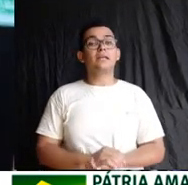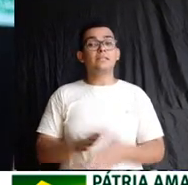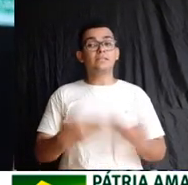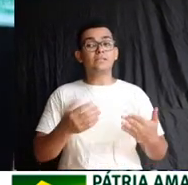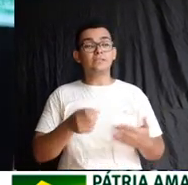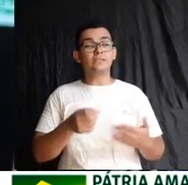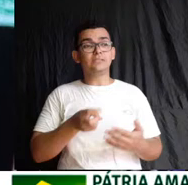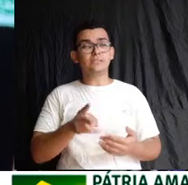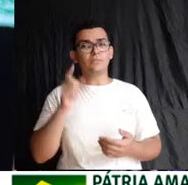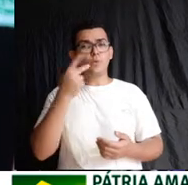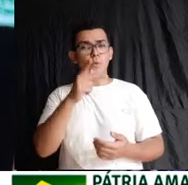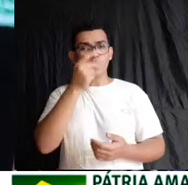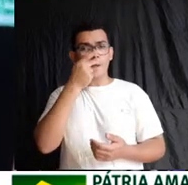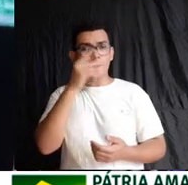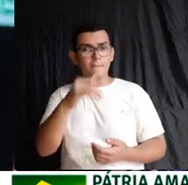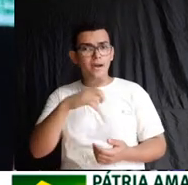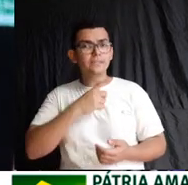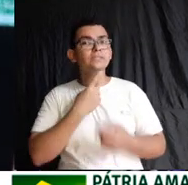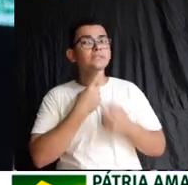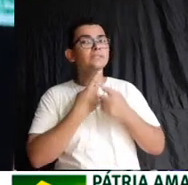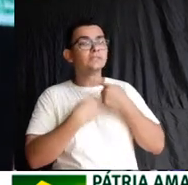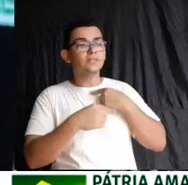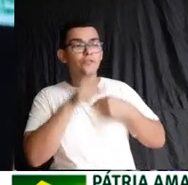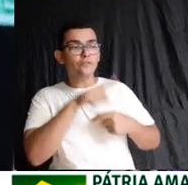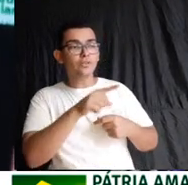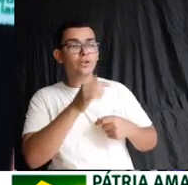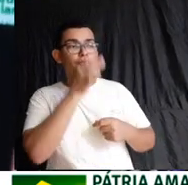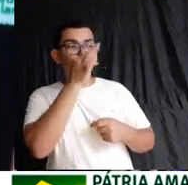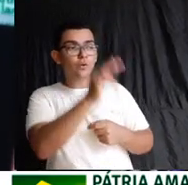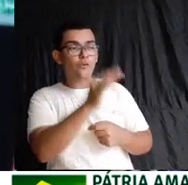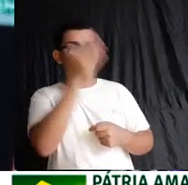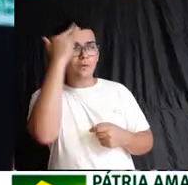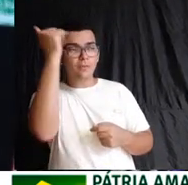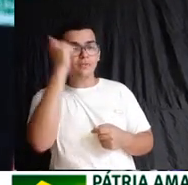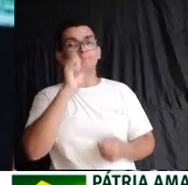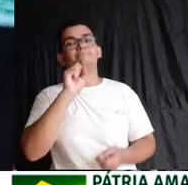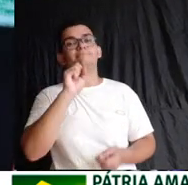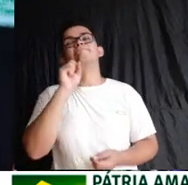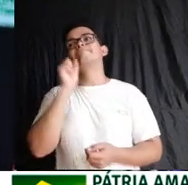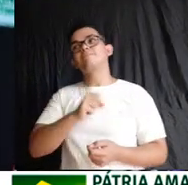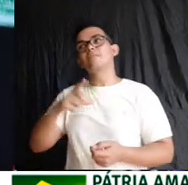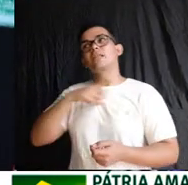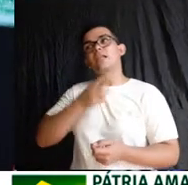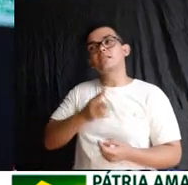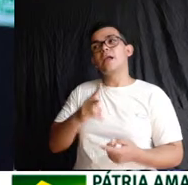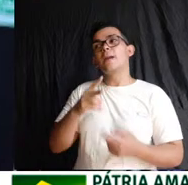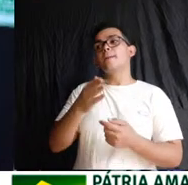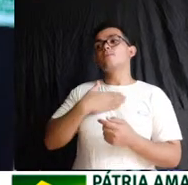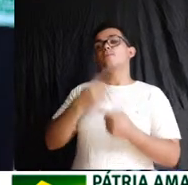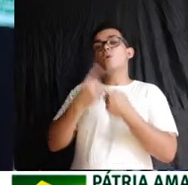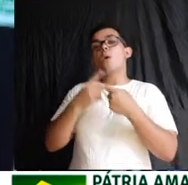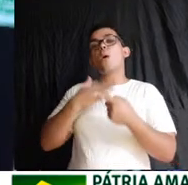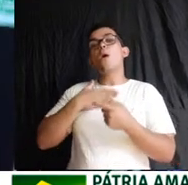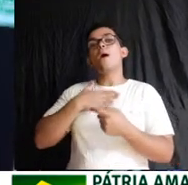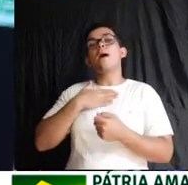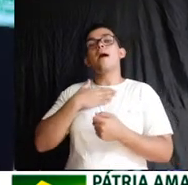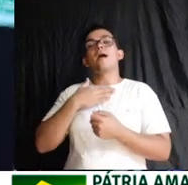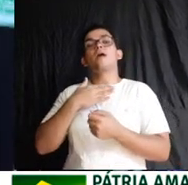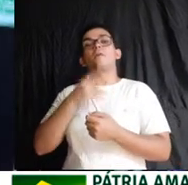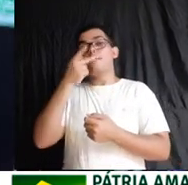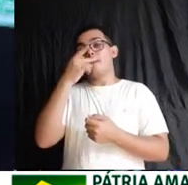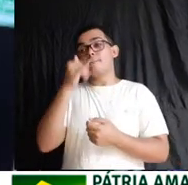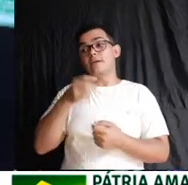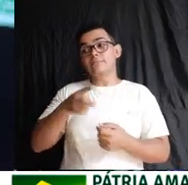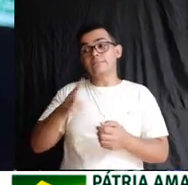você... com certeza. Ele, minha mãe... Sempre me incentivaram os dois. Empurrando você sempre para a música. Vai, menino, vai